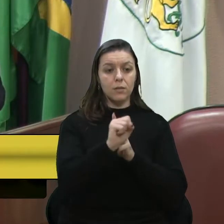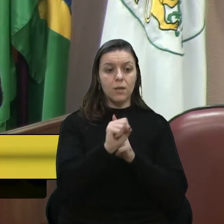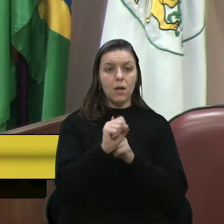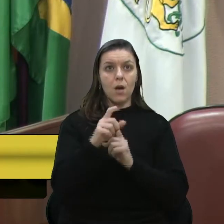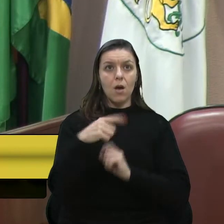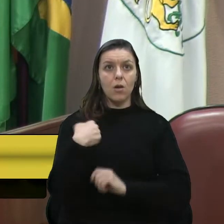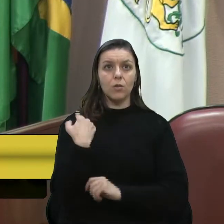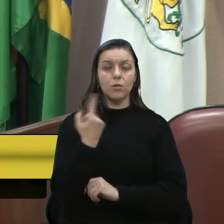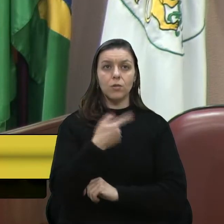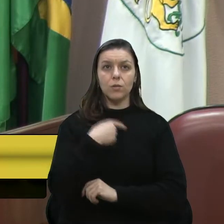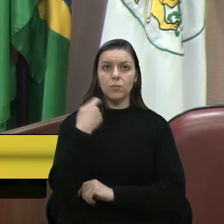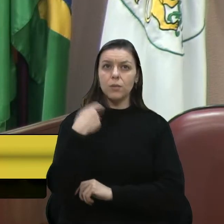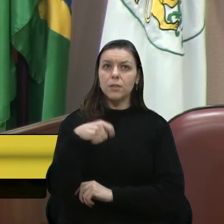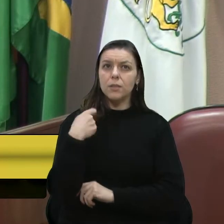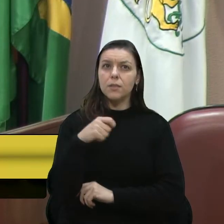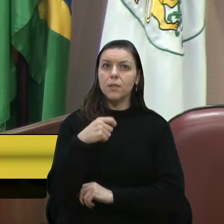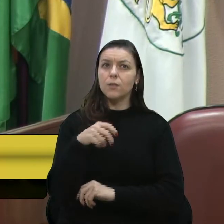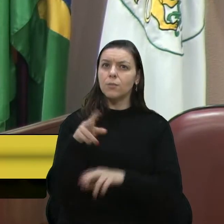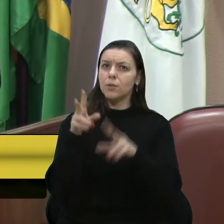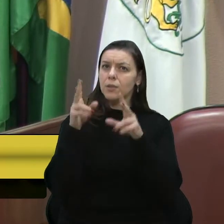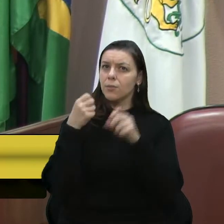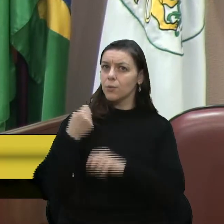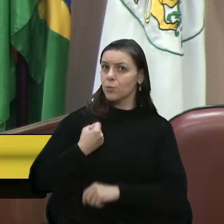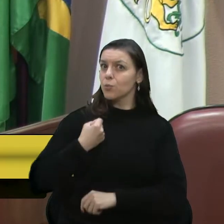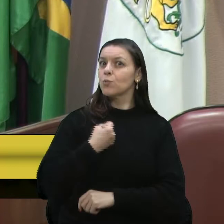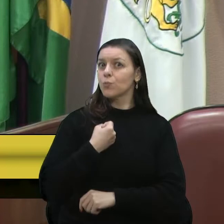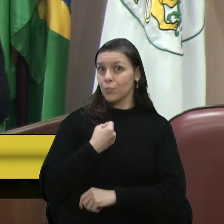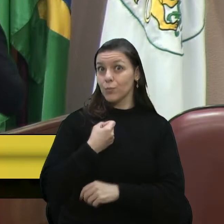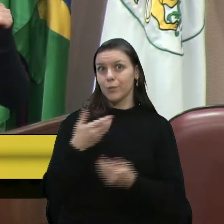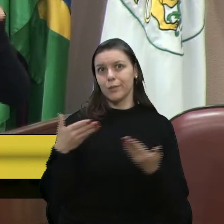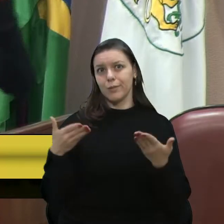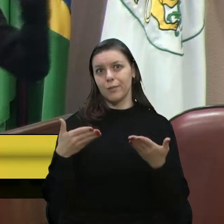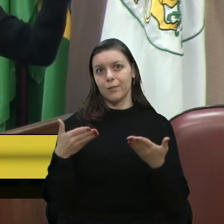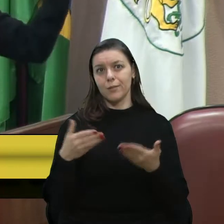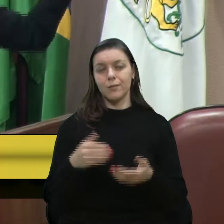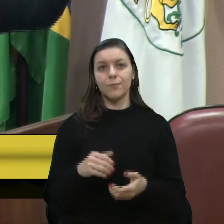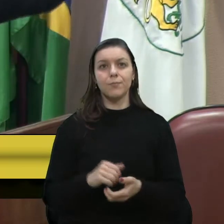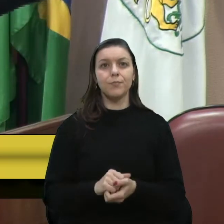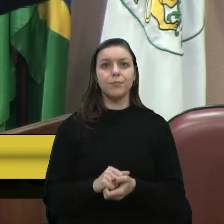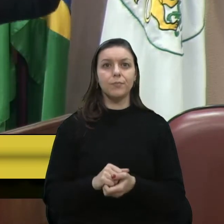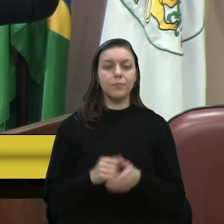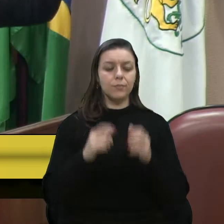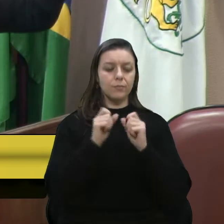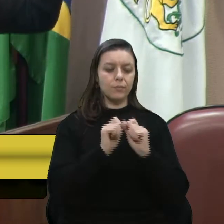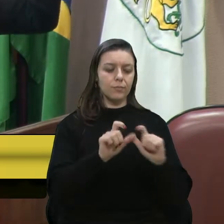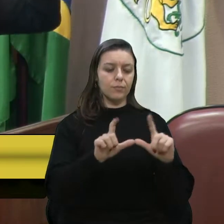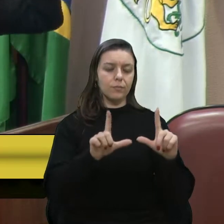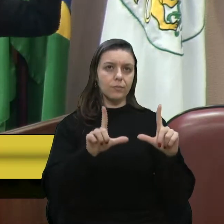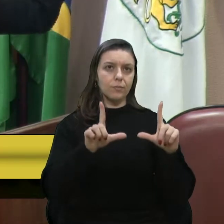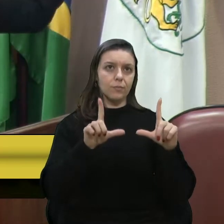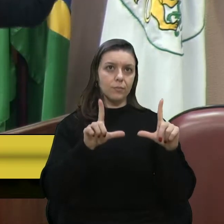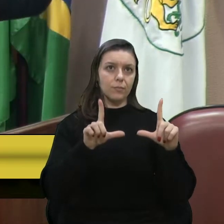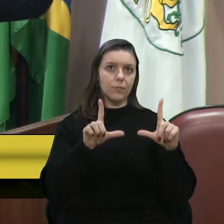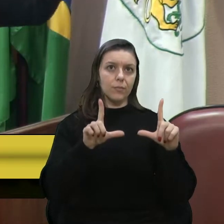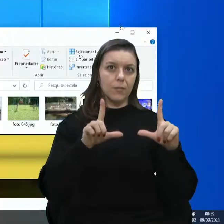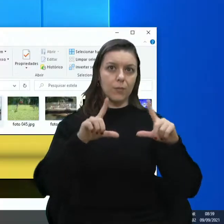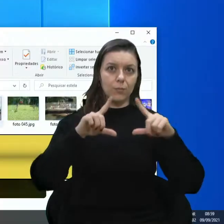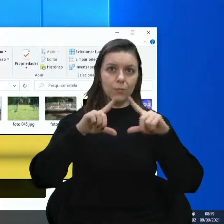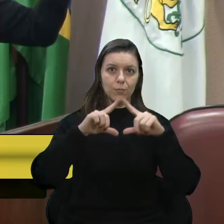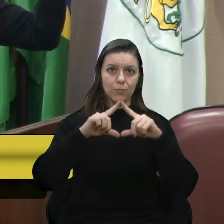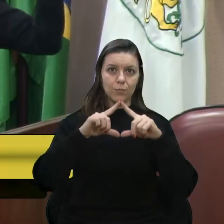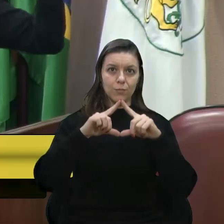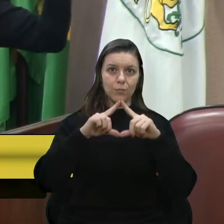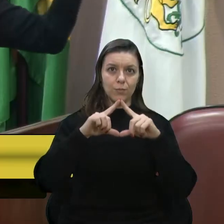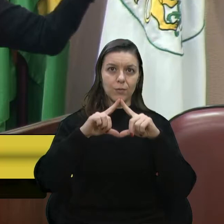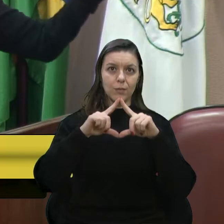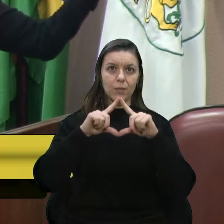dar uma olhadinha para a questão dos números. Quero pedir para o Denner colocar, por gentileza, um triângulo para